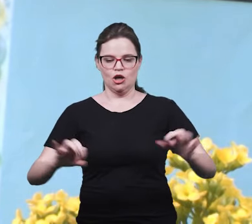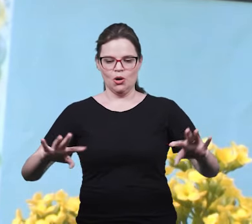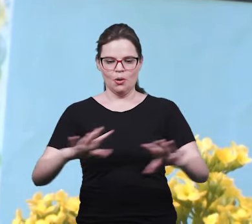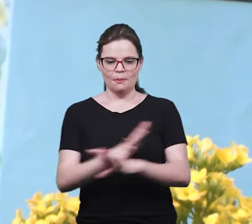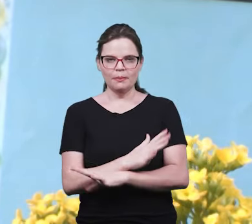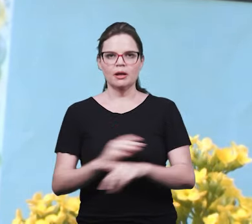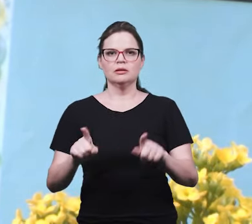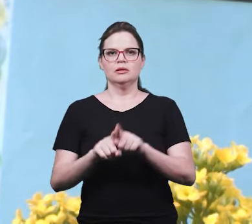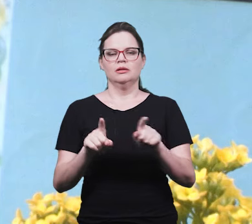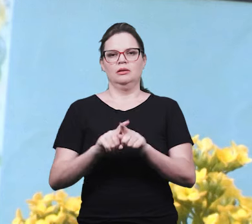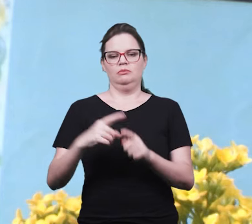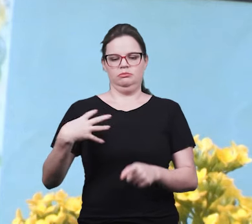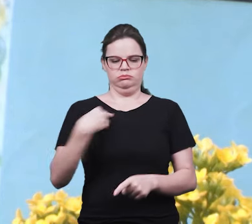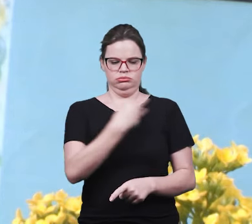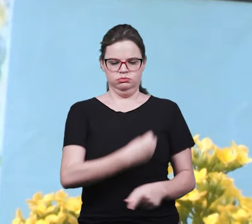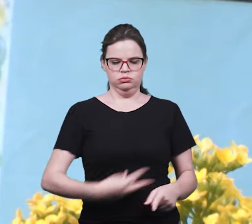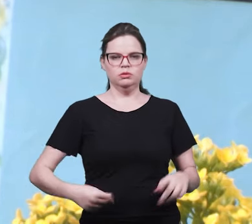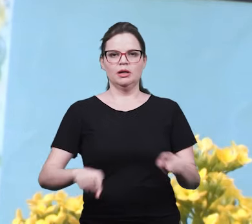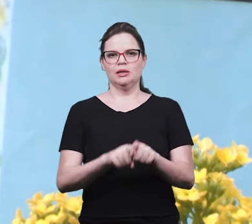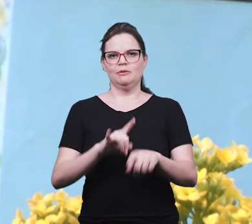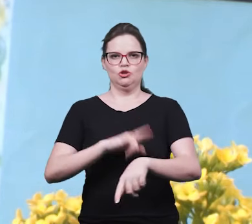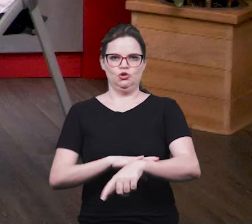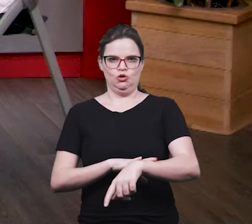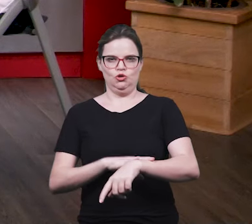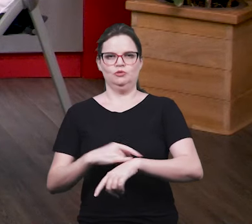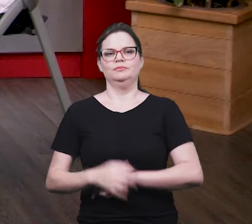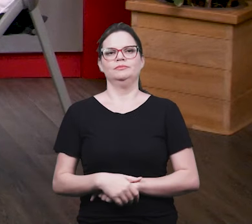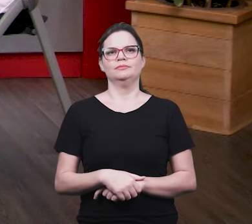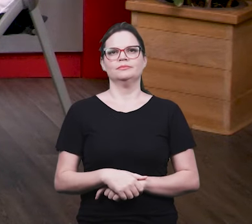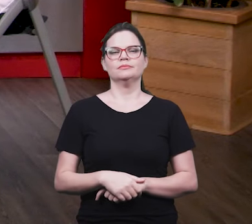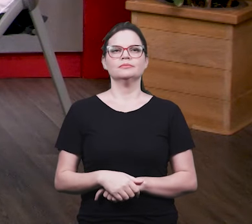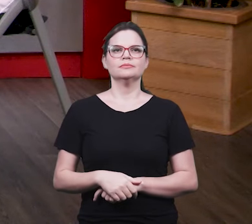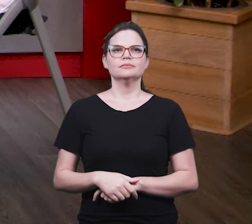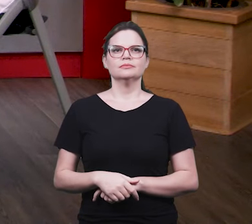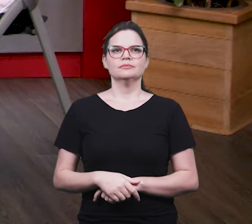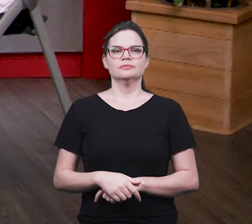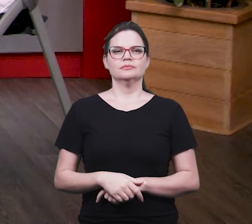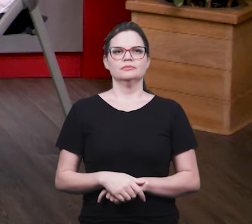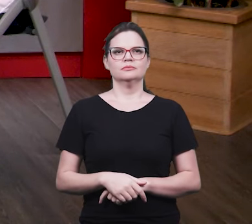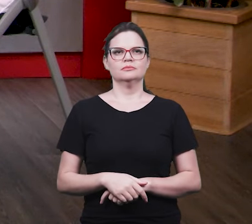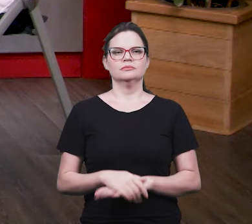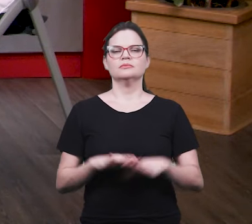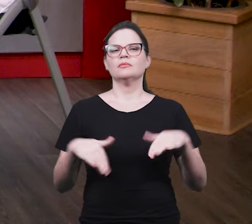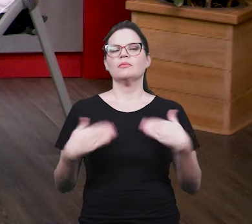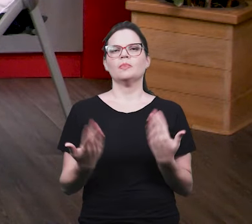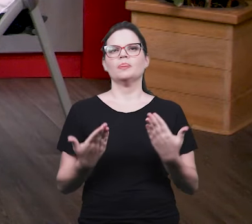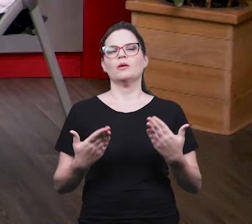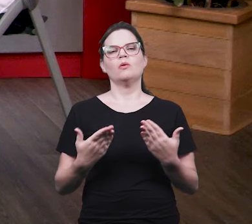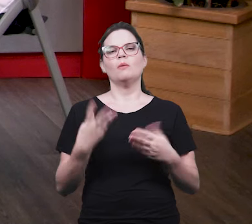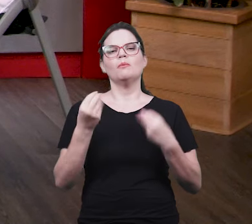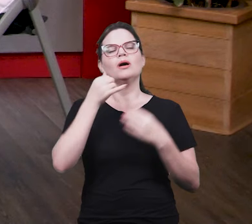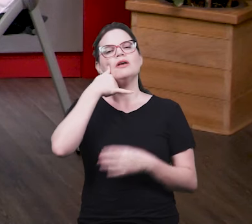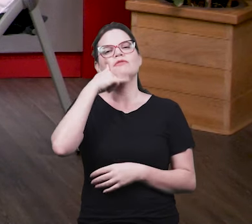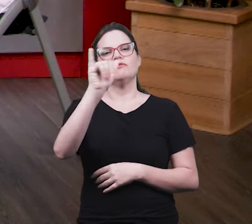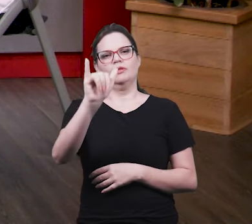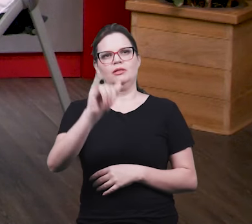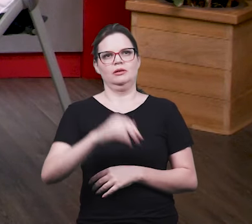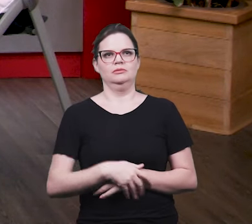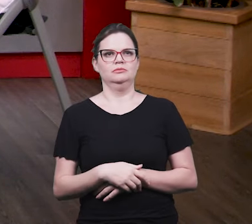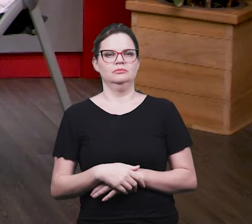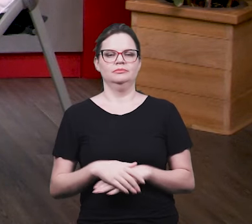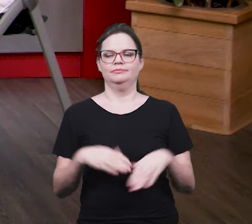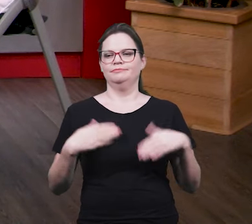tórax, biópsia renal e exame de urina. Muito bom. E quais são as formas de prevenção?